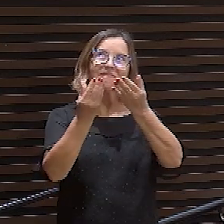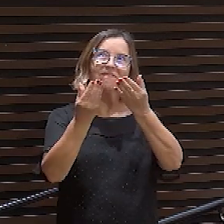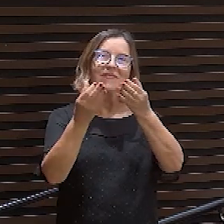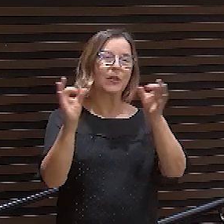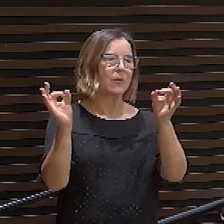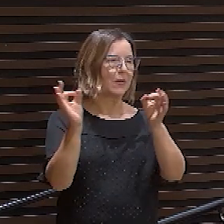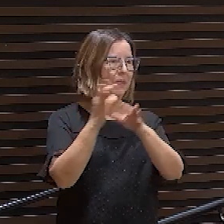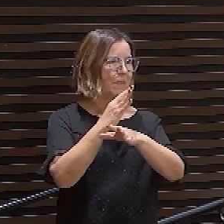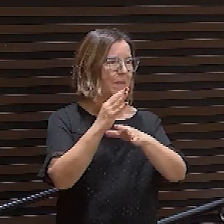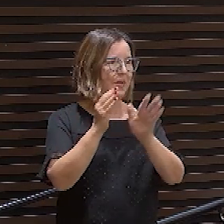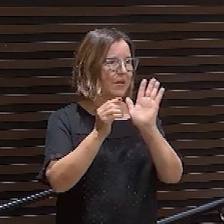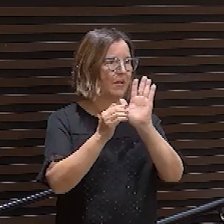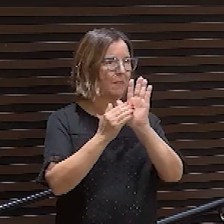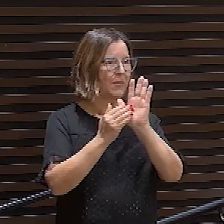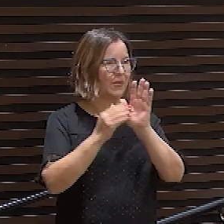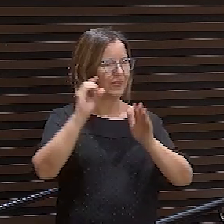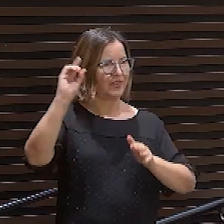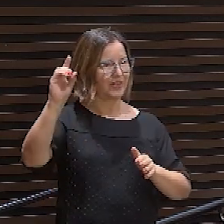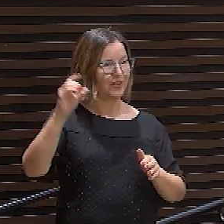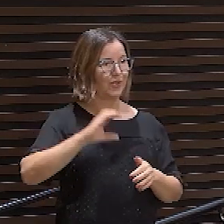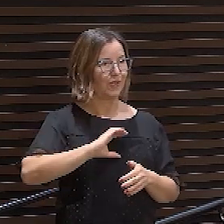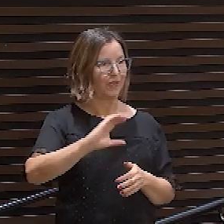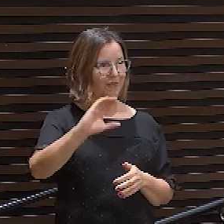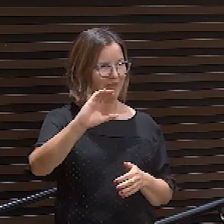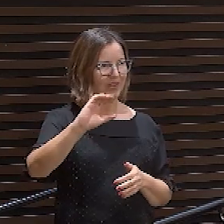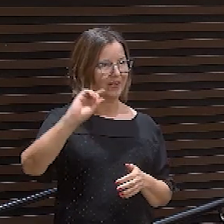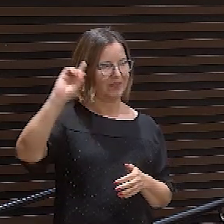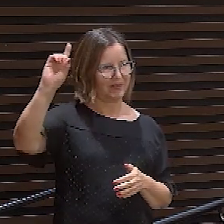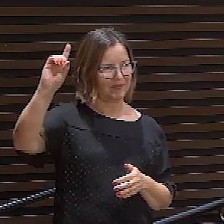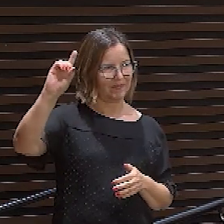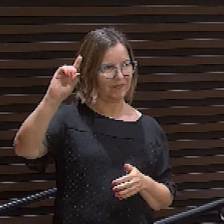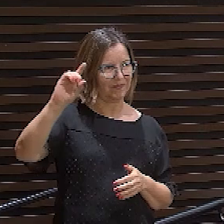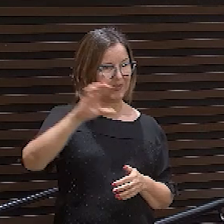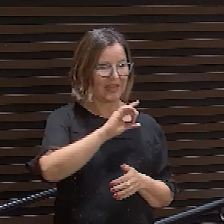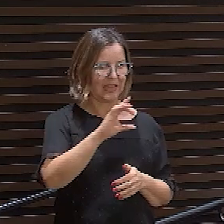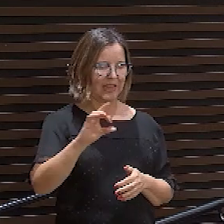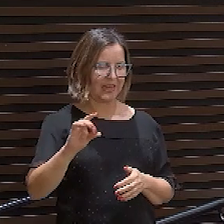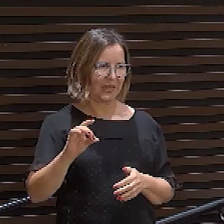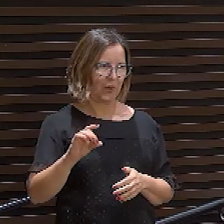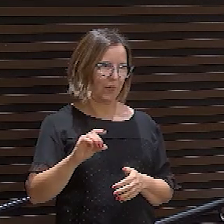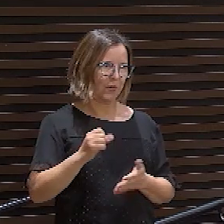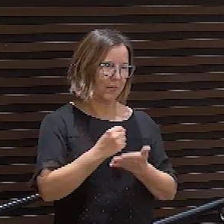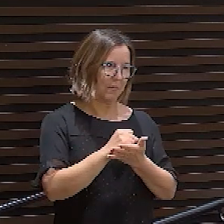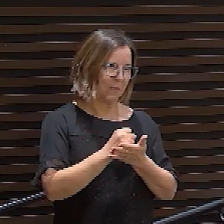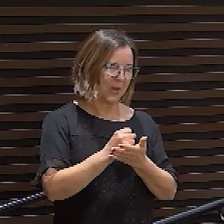sua provisão. Cada altar marca um